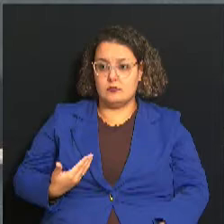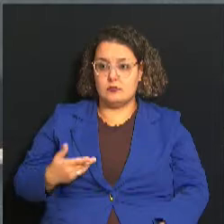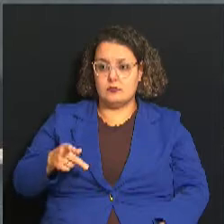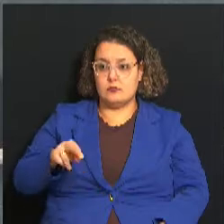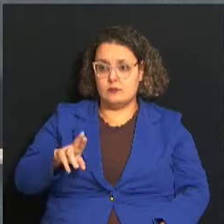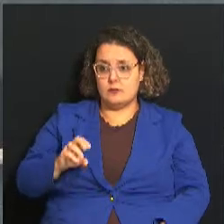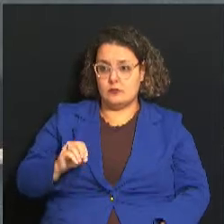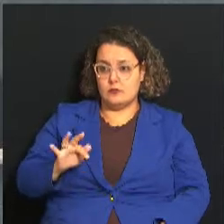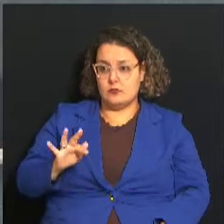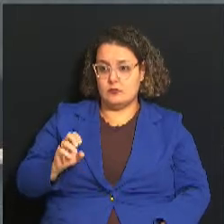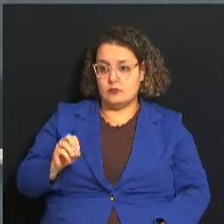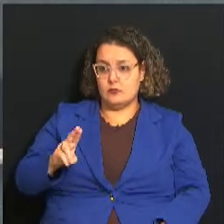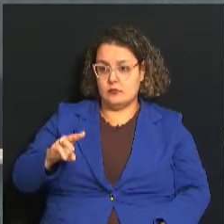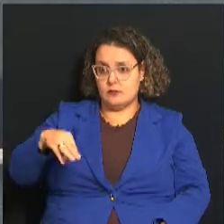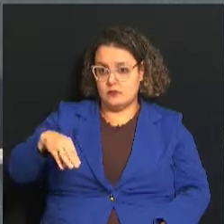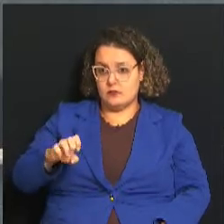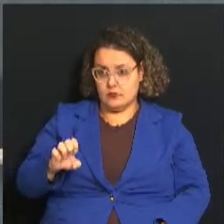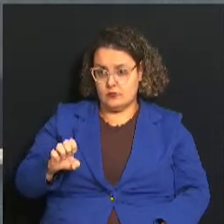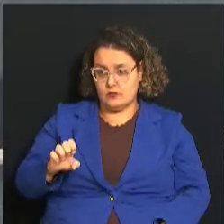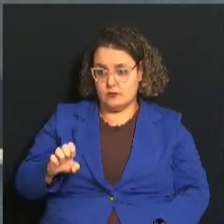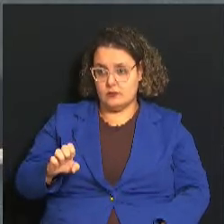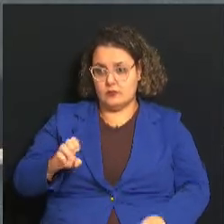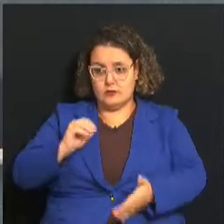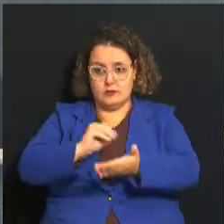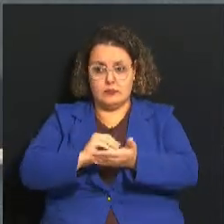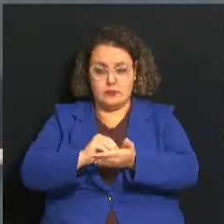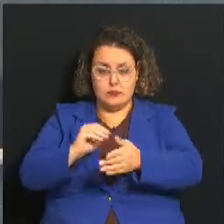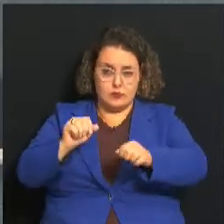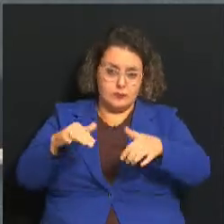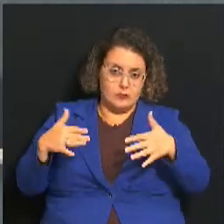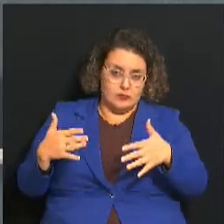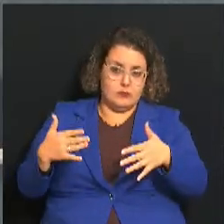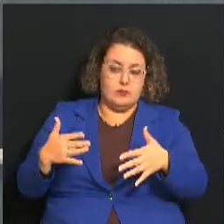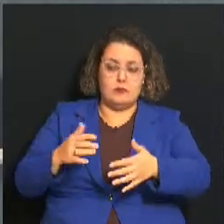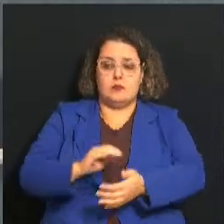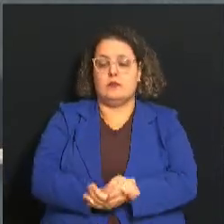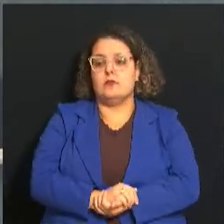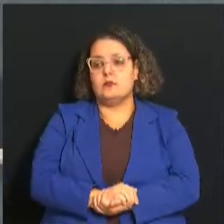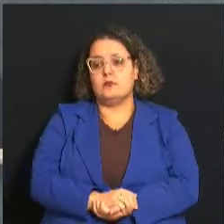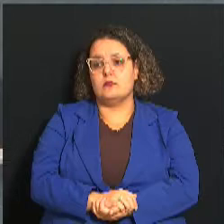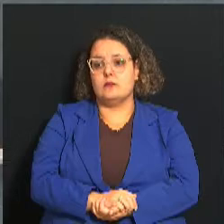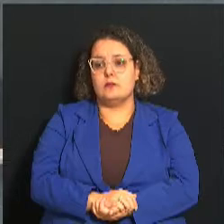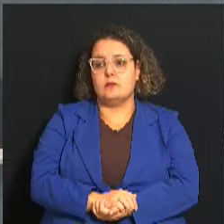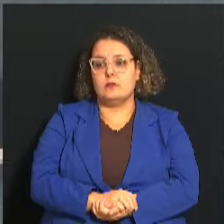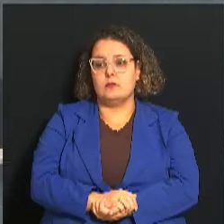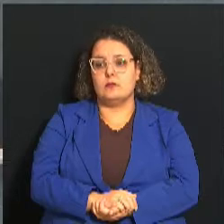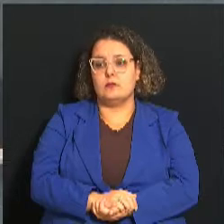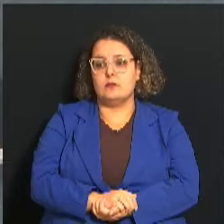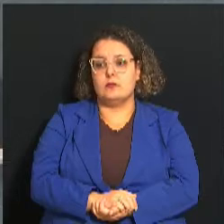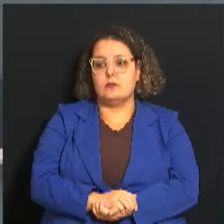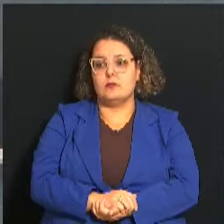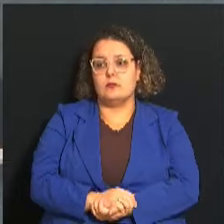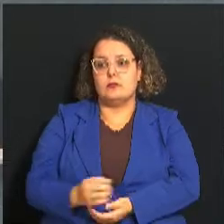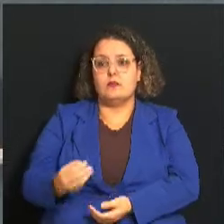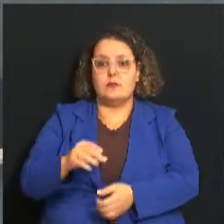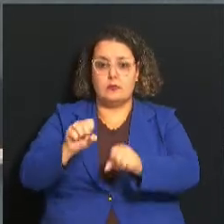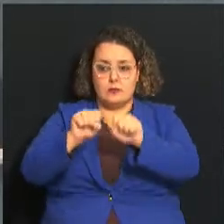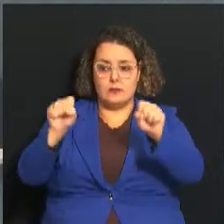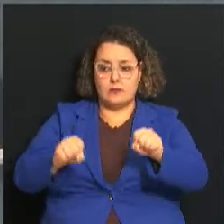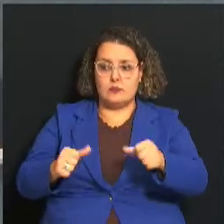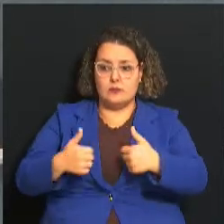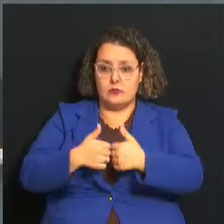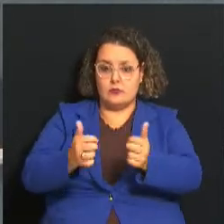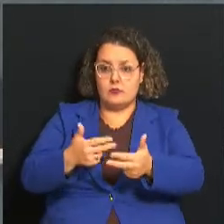né? O poder público, a última audiência pública que eu fui foi do novo sistema de transporte,